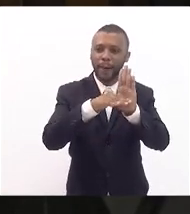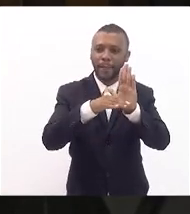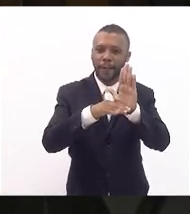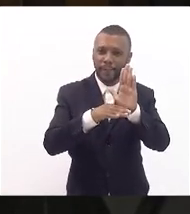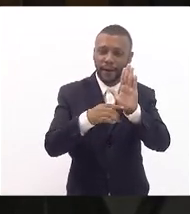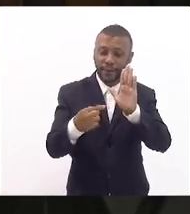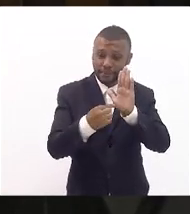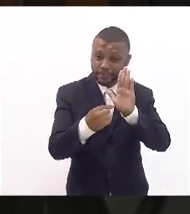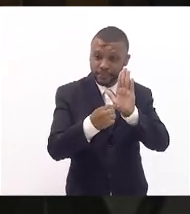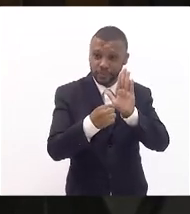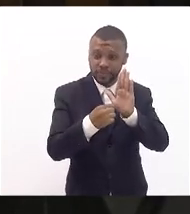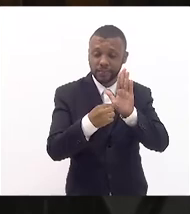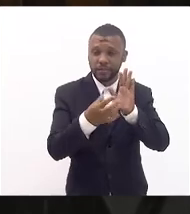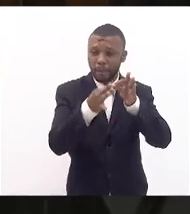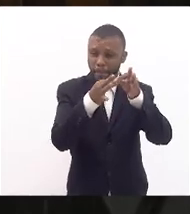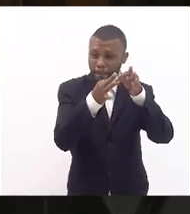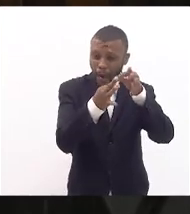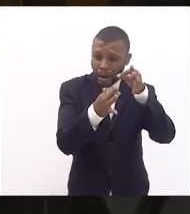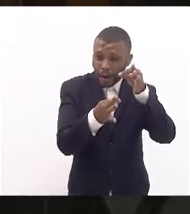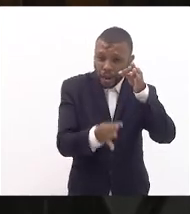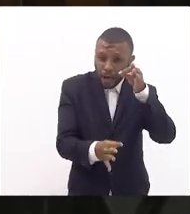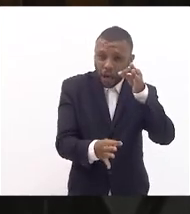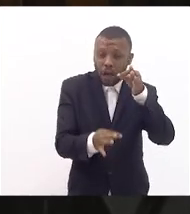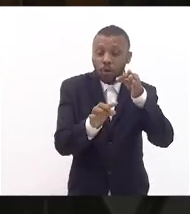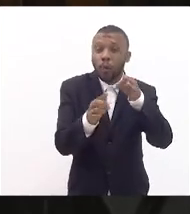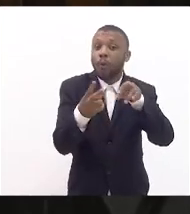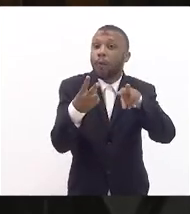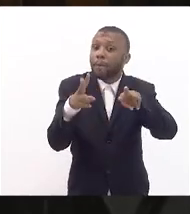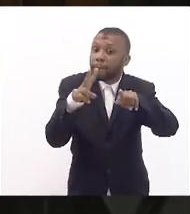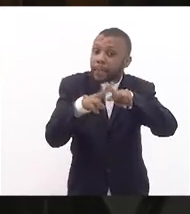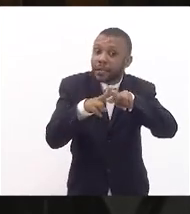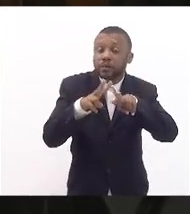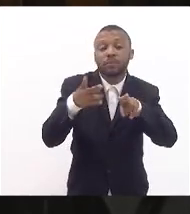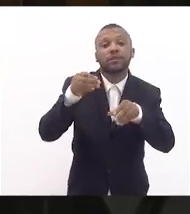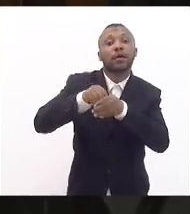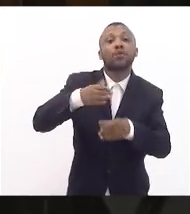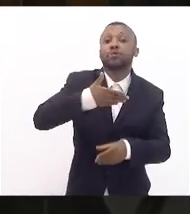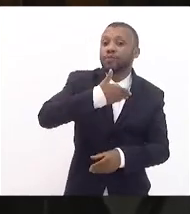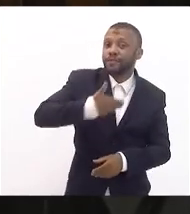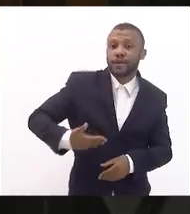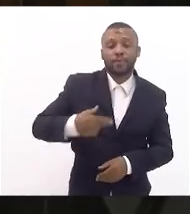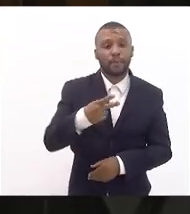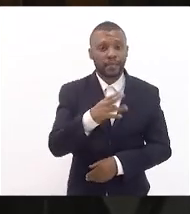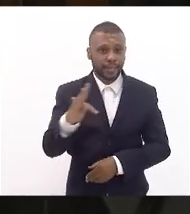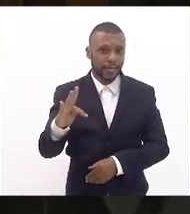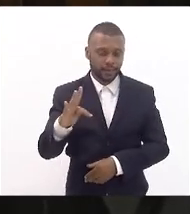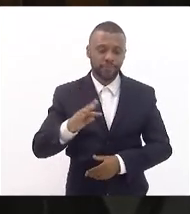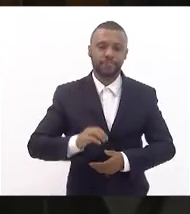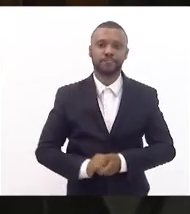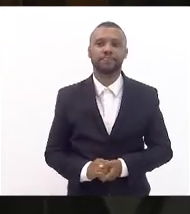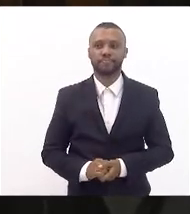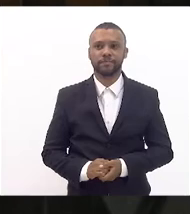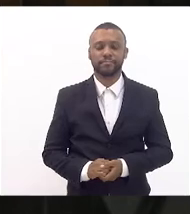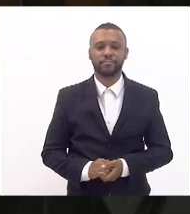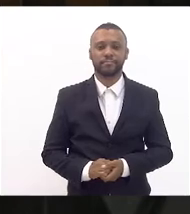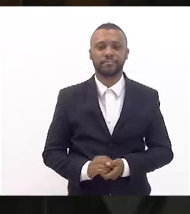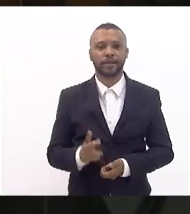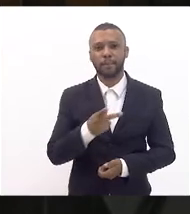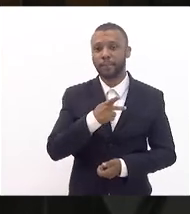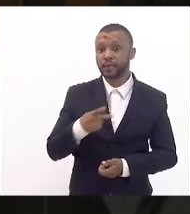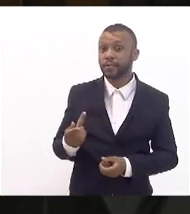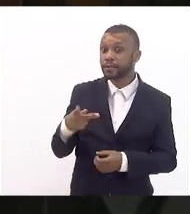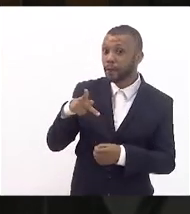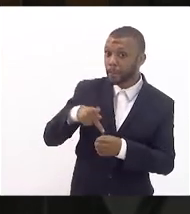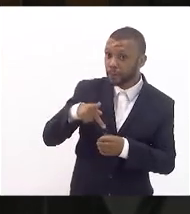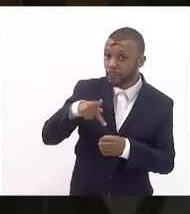Tive que fazer uma lista, presidente, com os presos do governo do PT. Tive que fazer uma lista. Presidente da